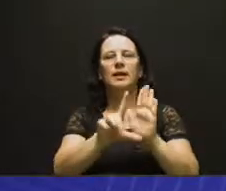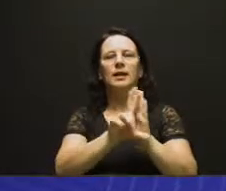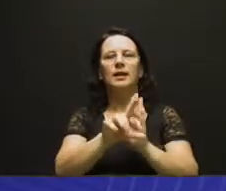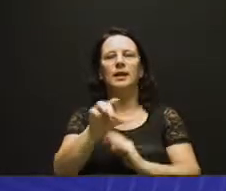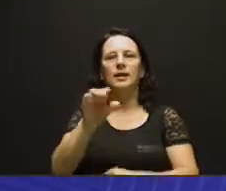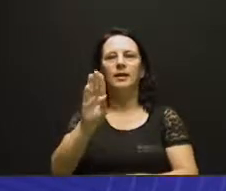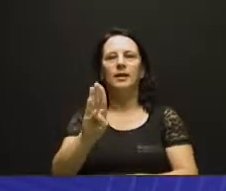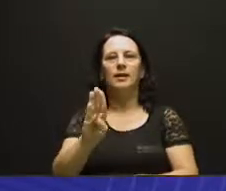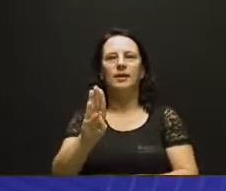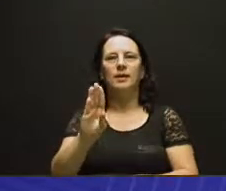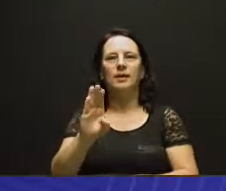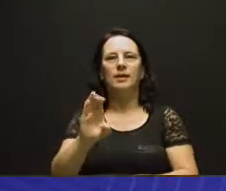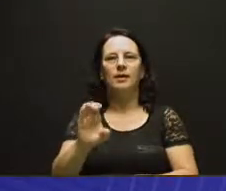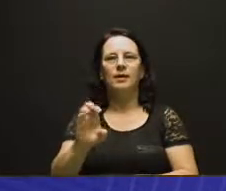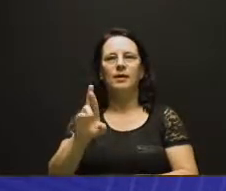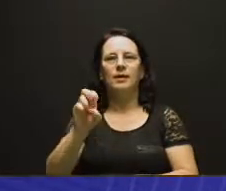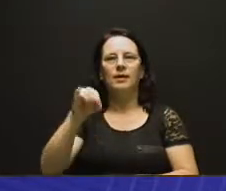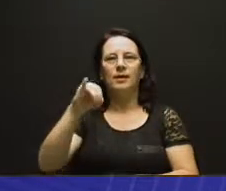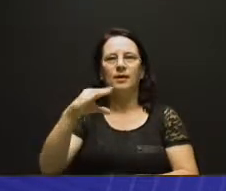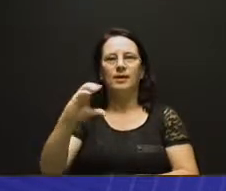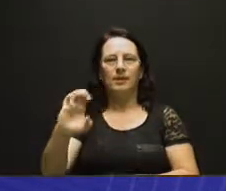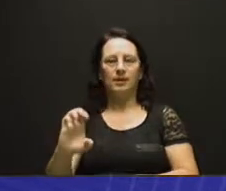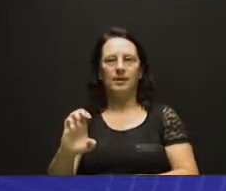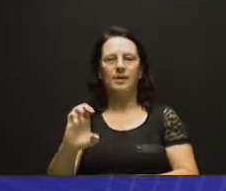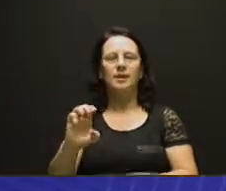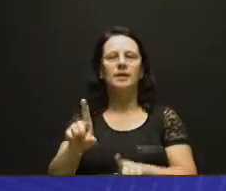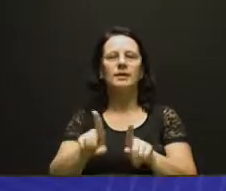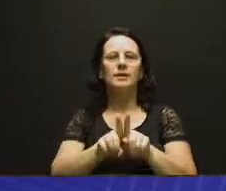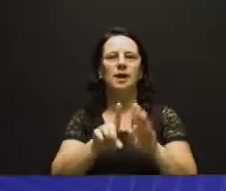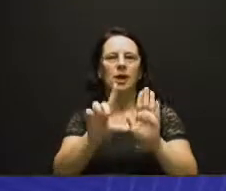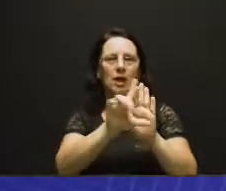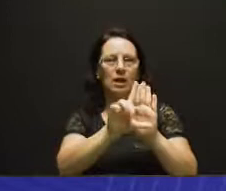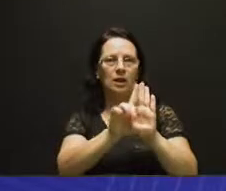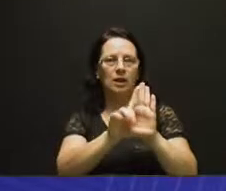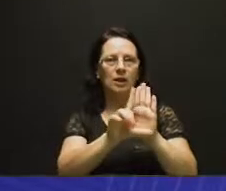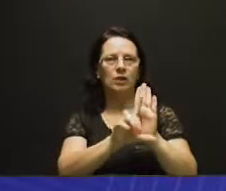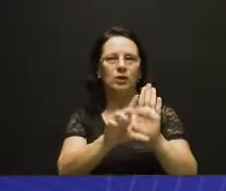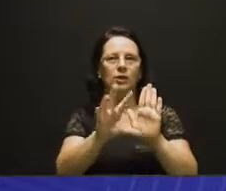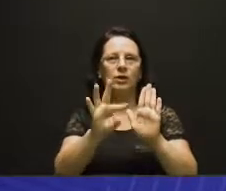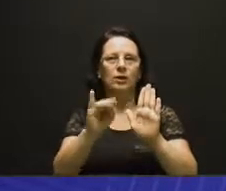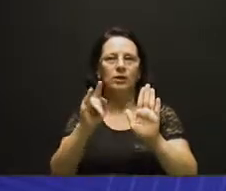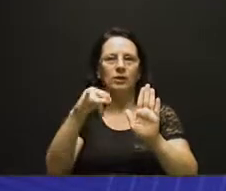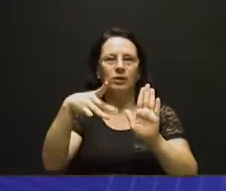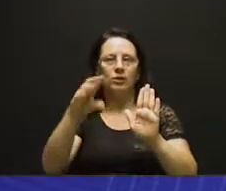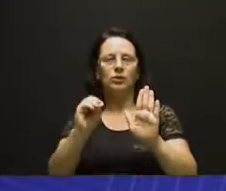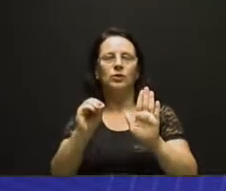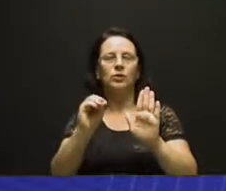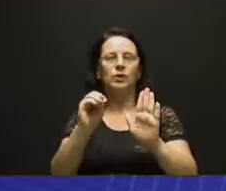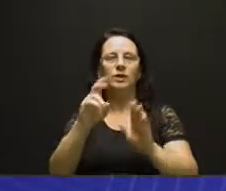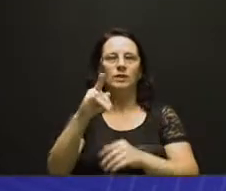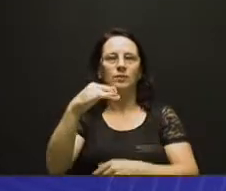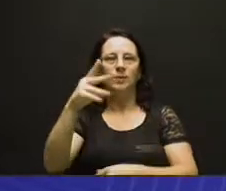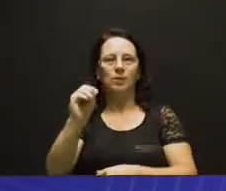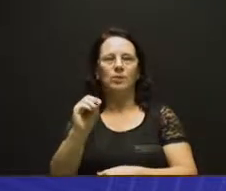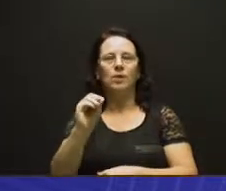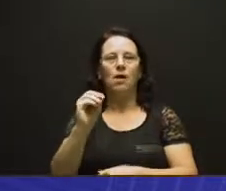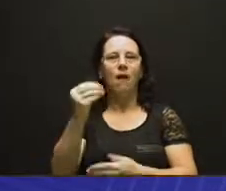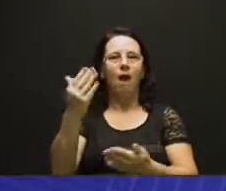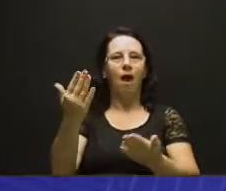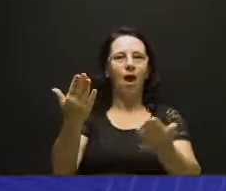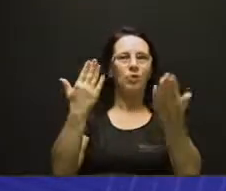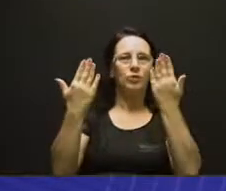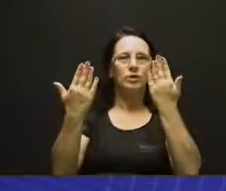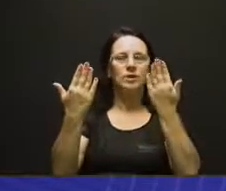que é que é a lei específica do transtorno do espectro autista que também veio também é